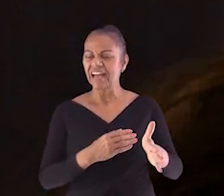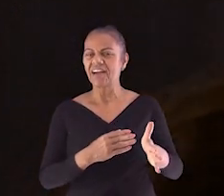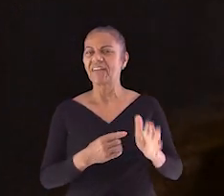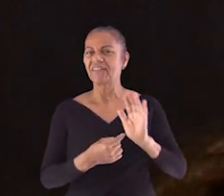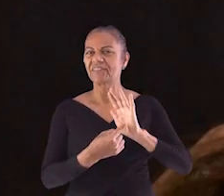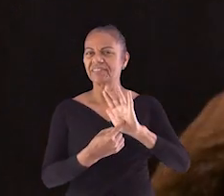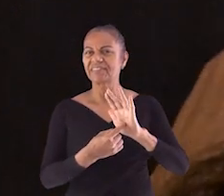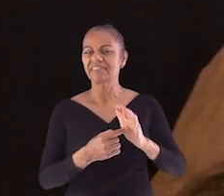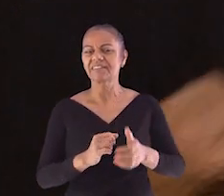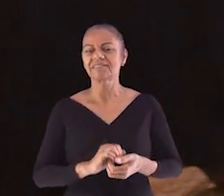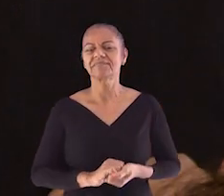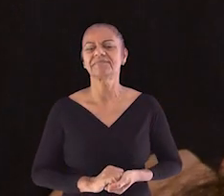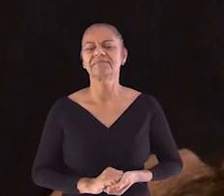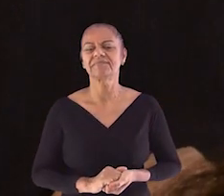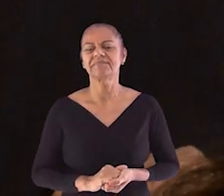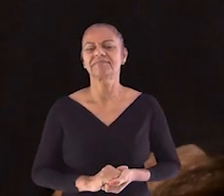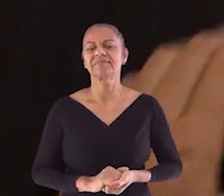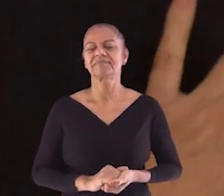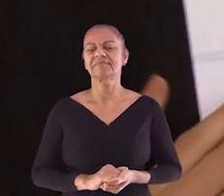jeito aqui.